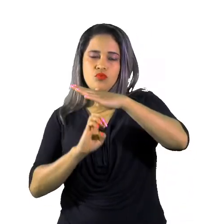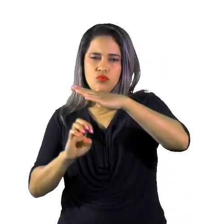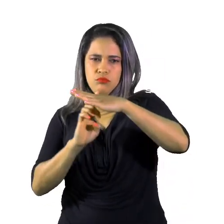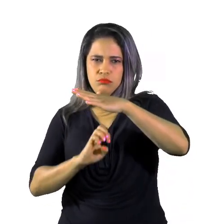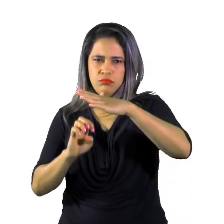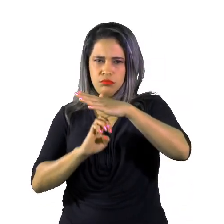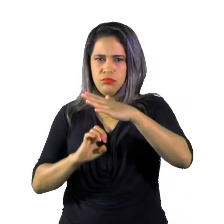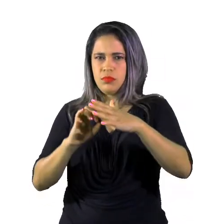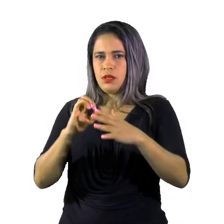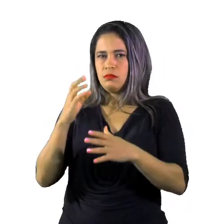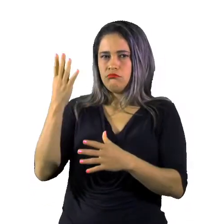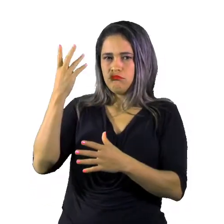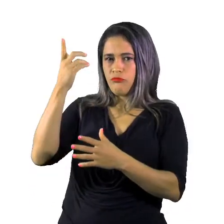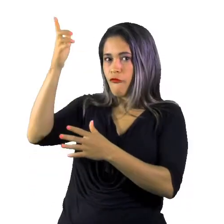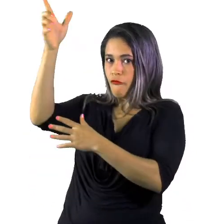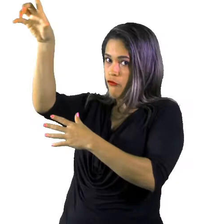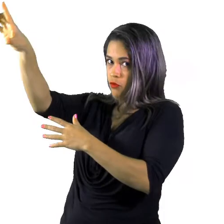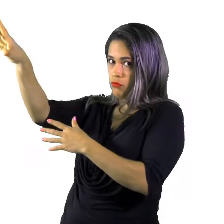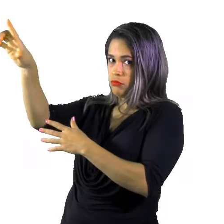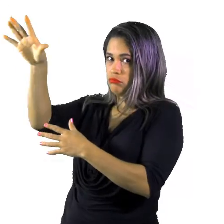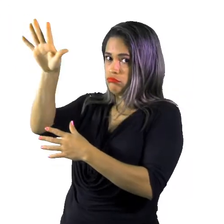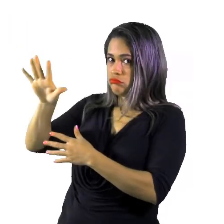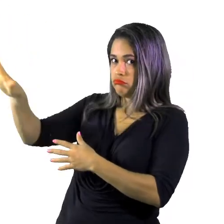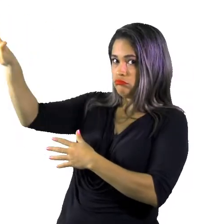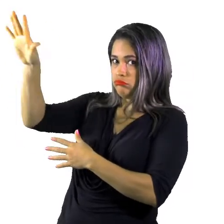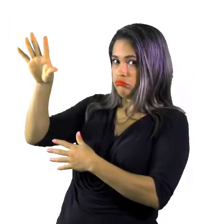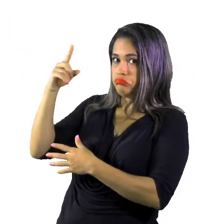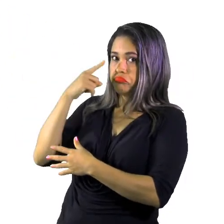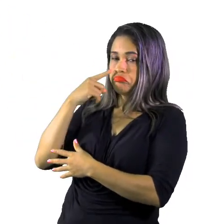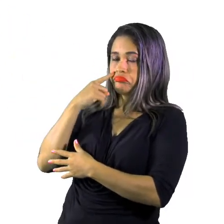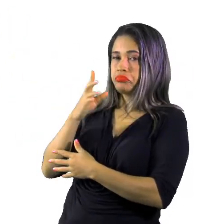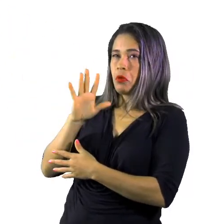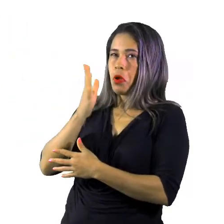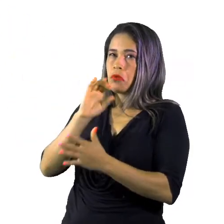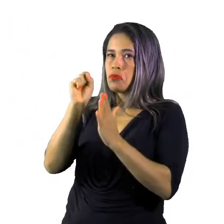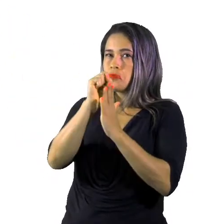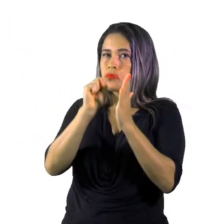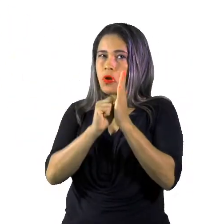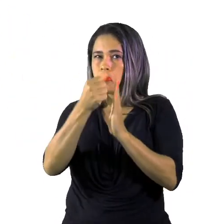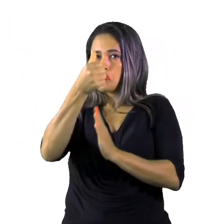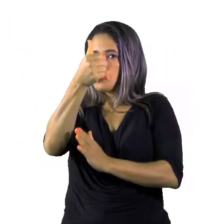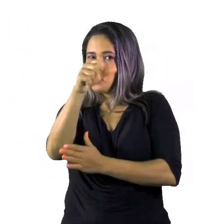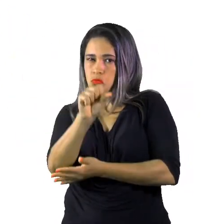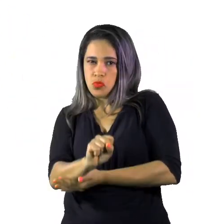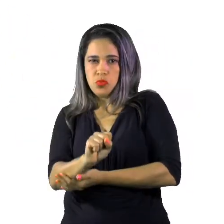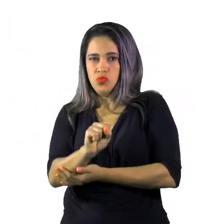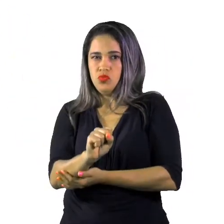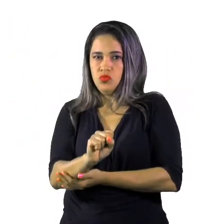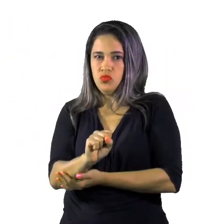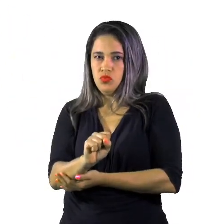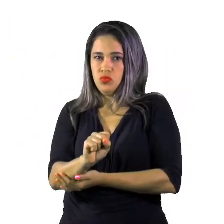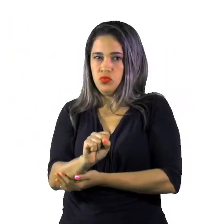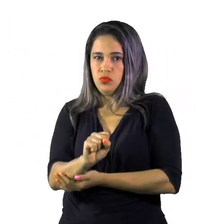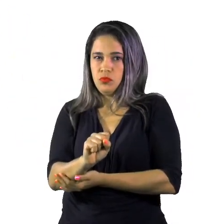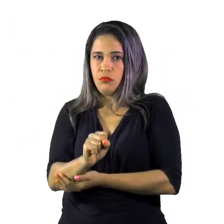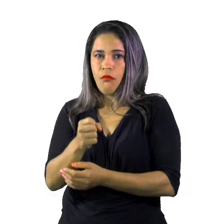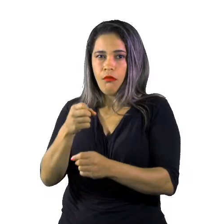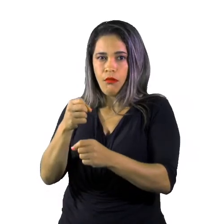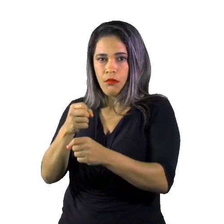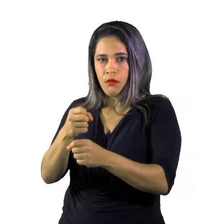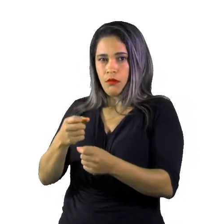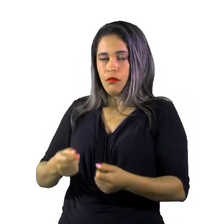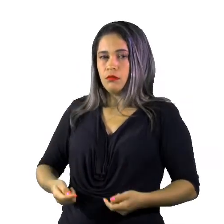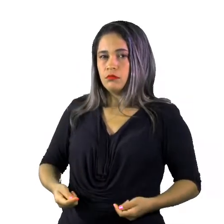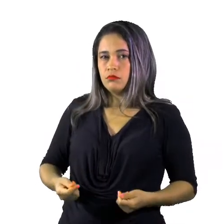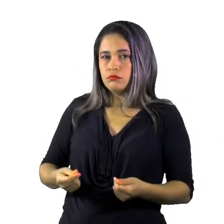tinha as grandes navegações, né? A gente está falando aí do século XVIII, tá, pessoal? Investimento